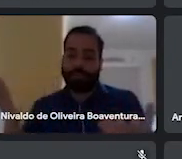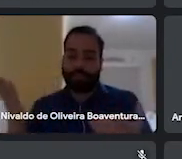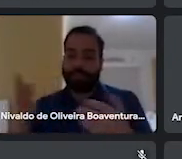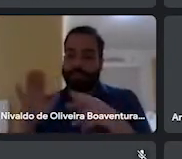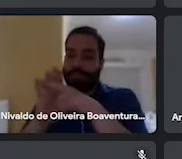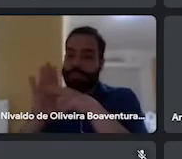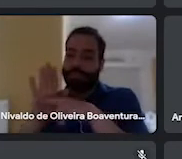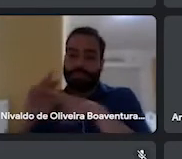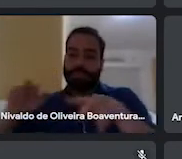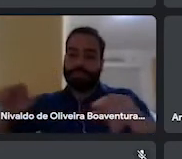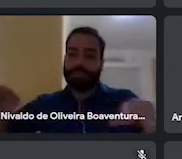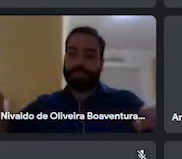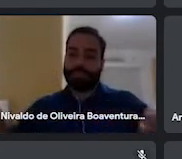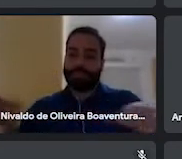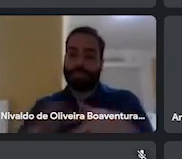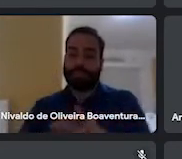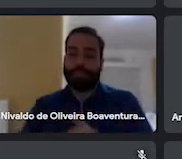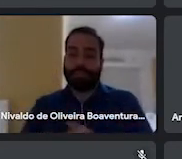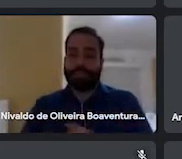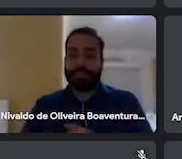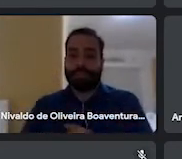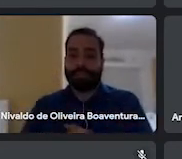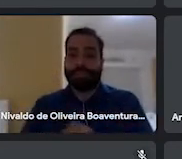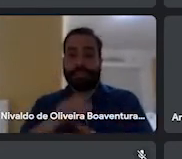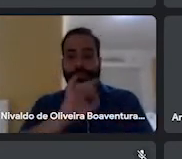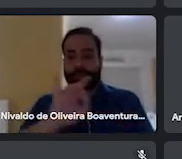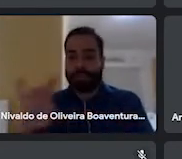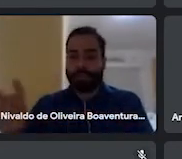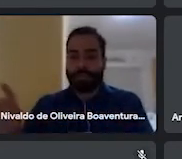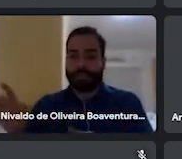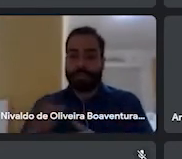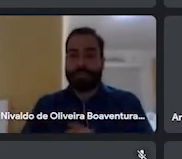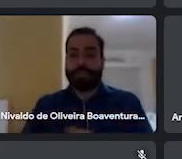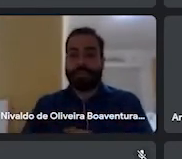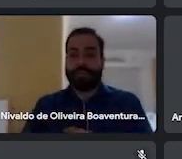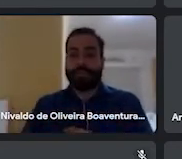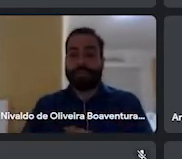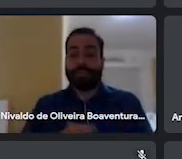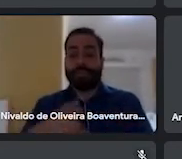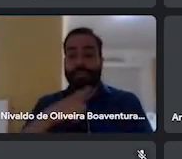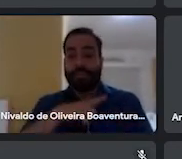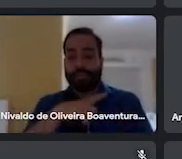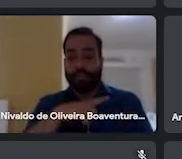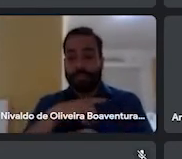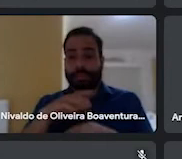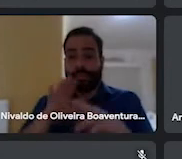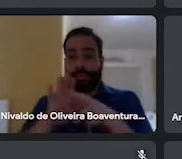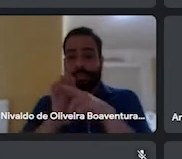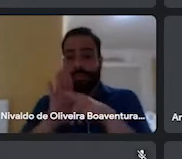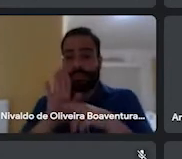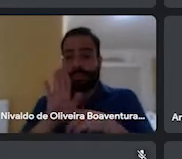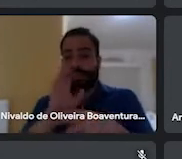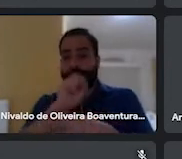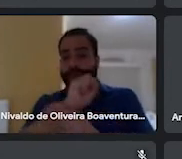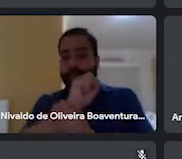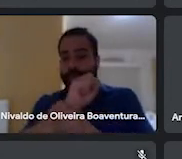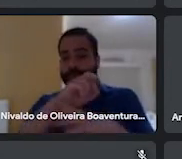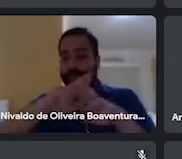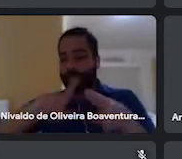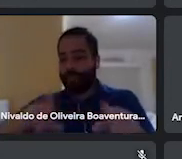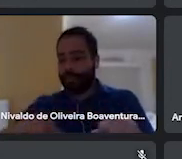Então, cada uma, o que acontece? Possui uma norma de segurança